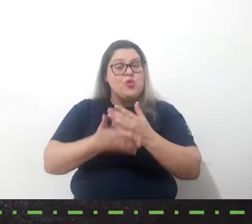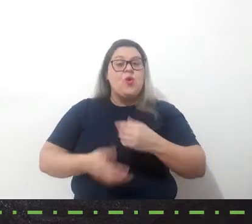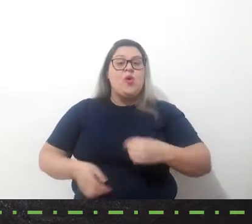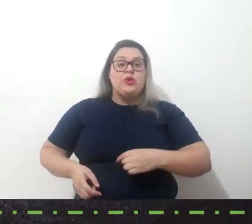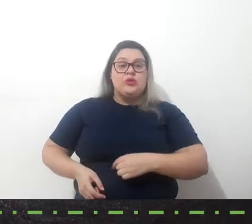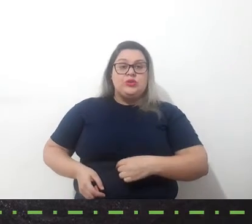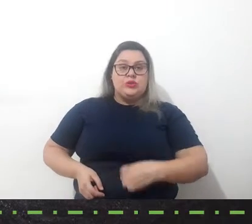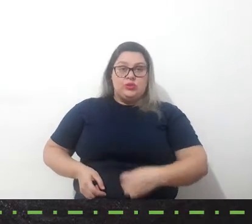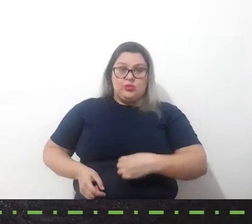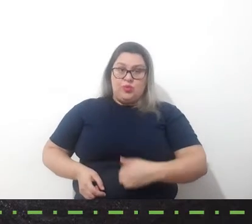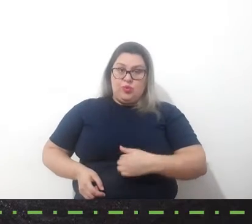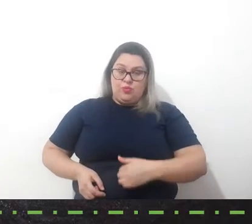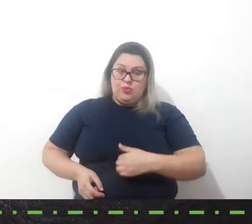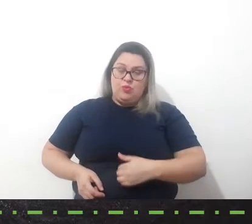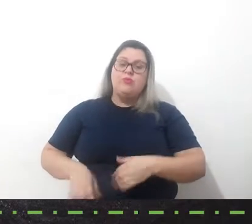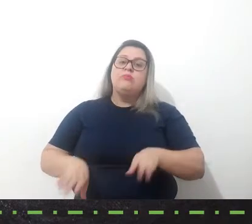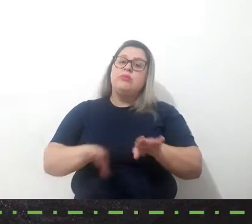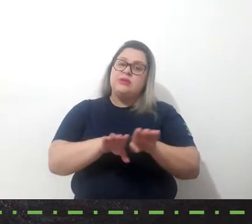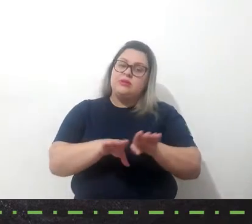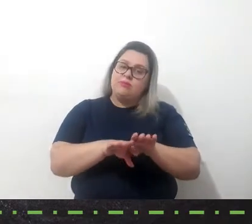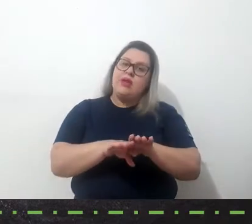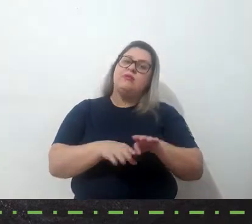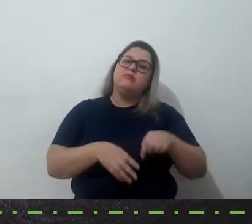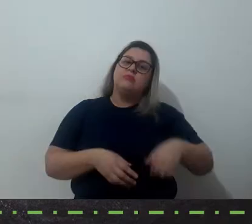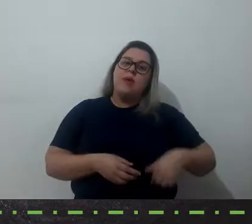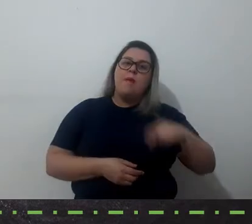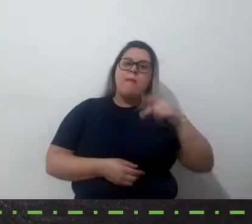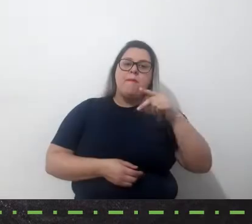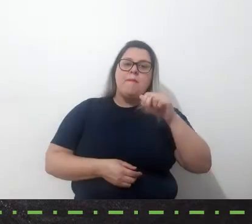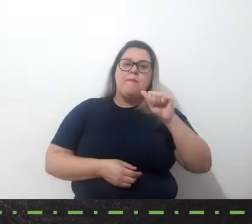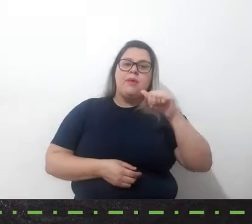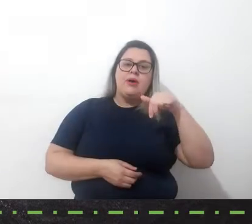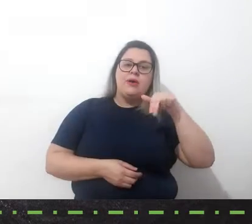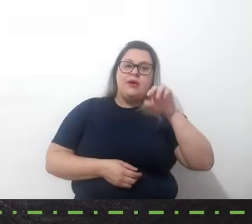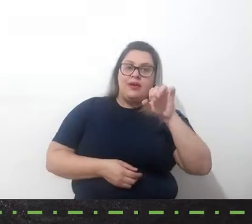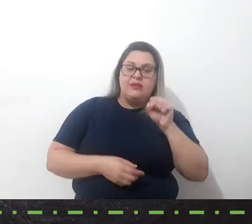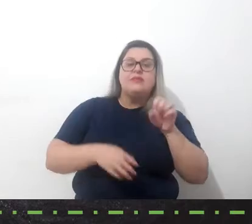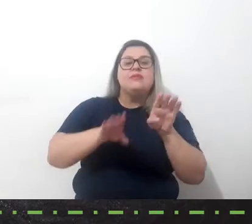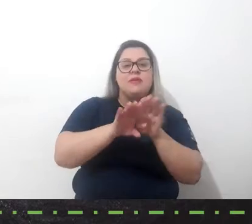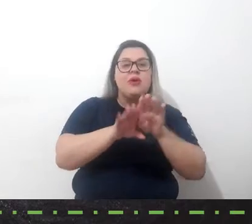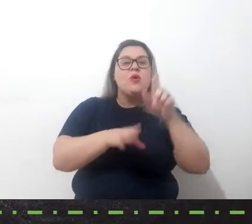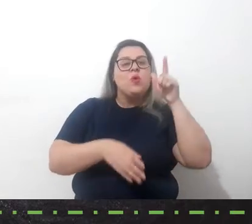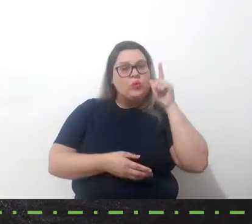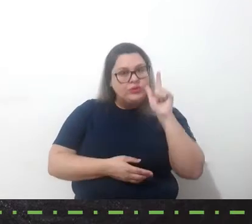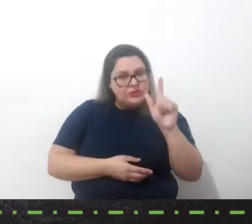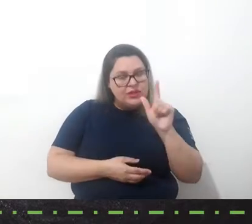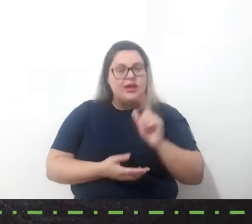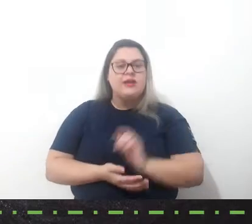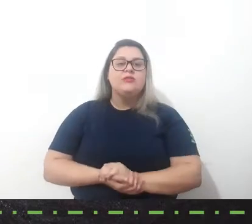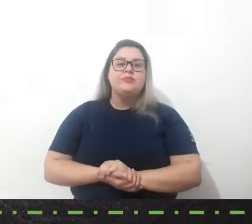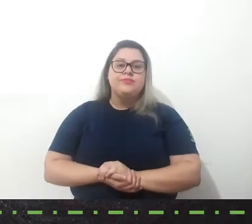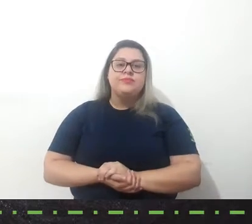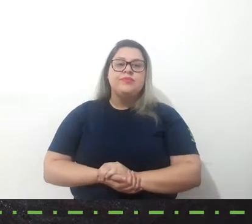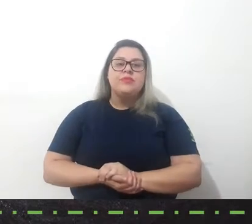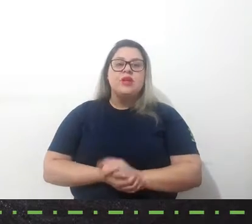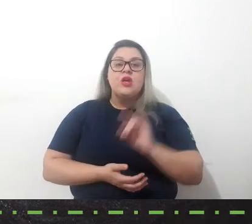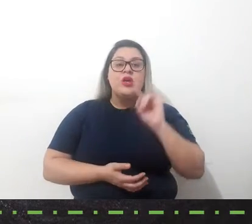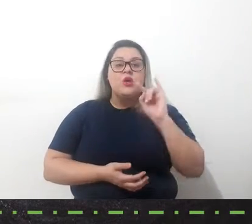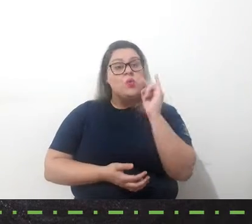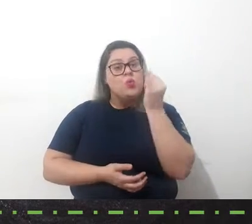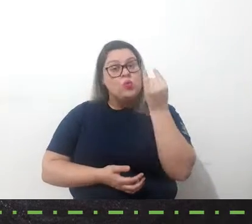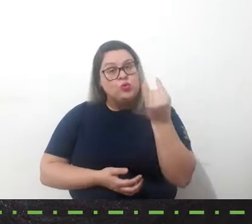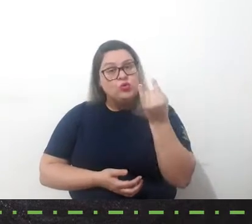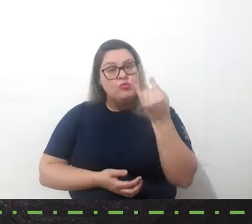estômago, mas aqui também o suco pancreático consegue digerir essas substâncias. E por último, que a gente não viu